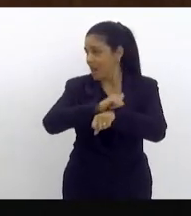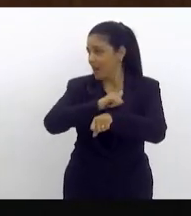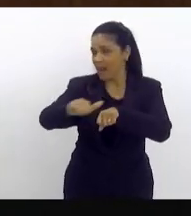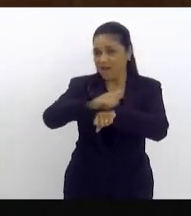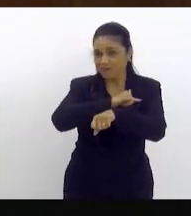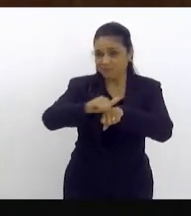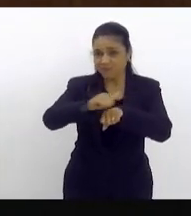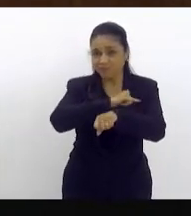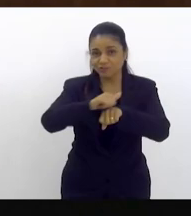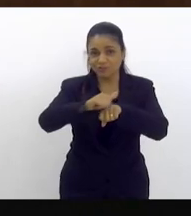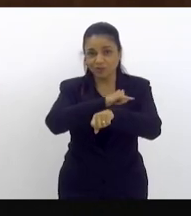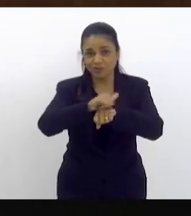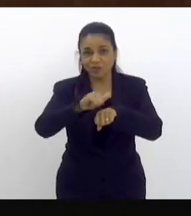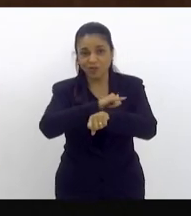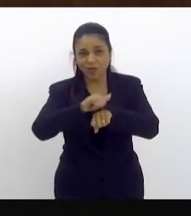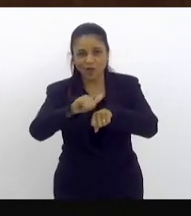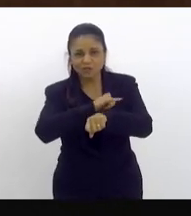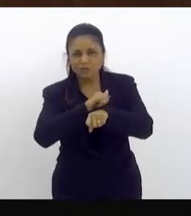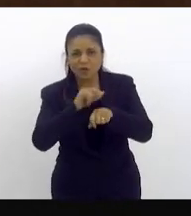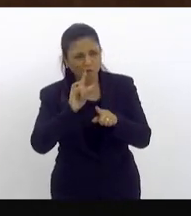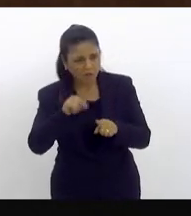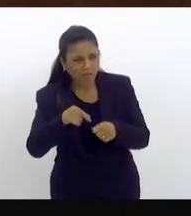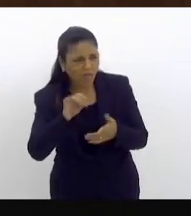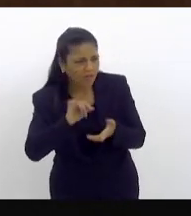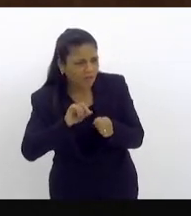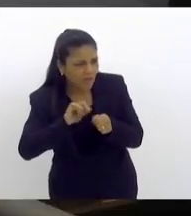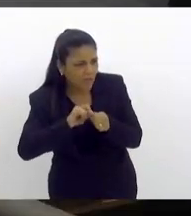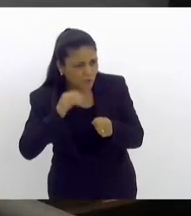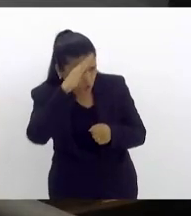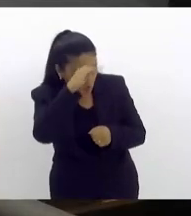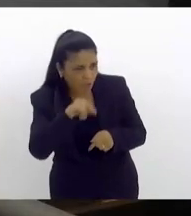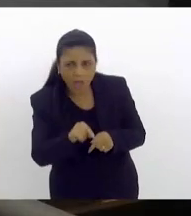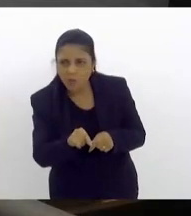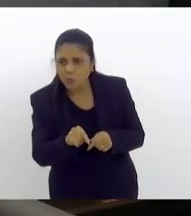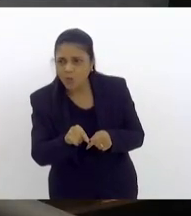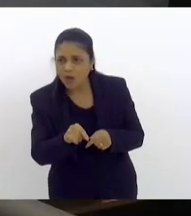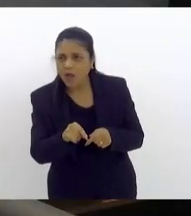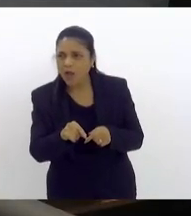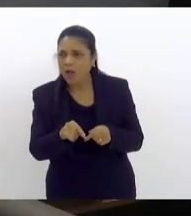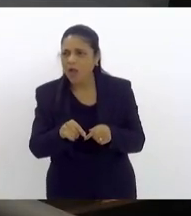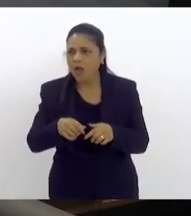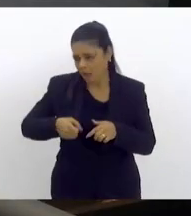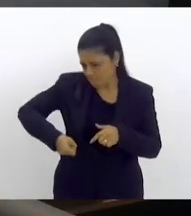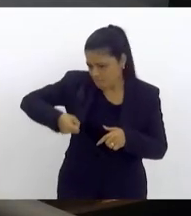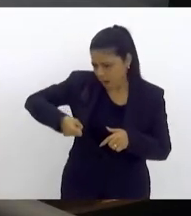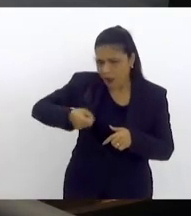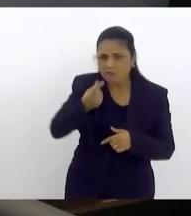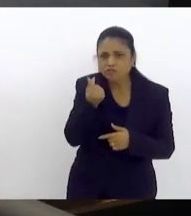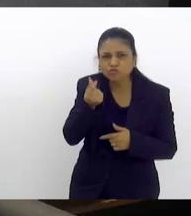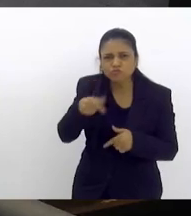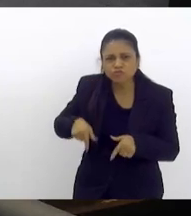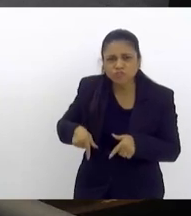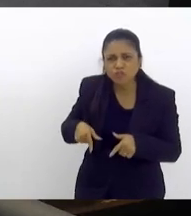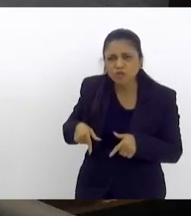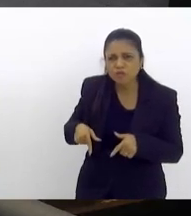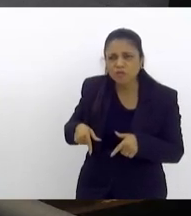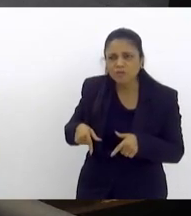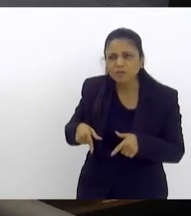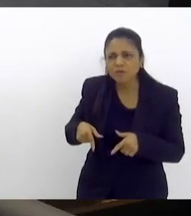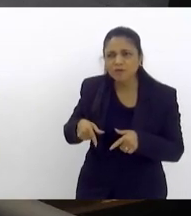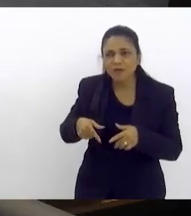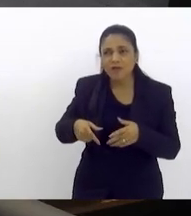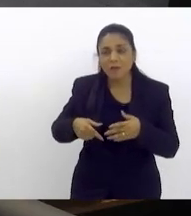pela balada fiscal foi isso que o bolsonaro fez que eles falaram Não Deputado Thiago uma cena Você pode trazer as malinhas aqui por favor Rodrigo